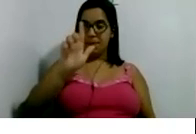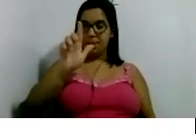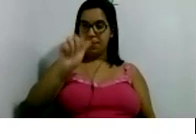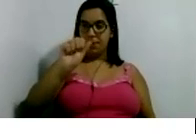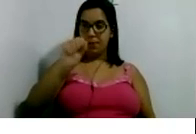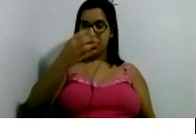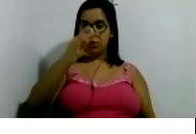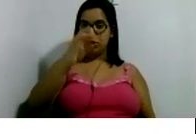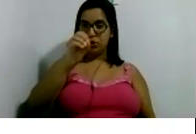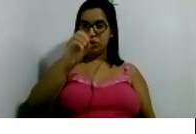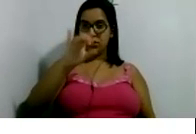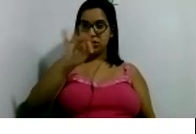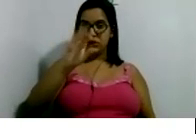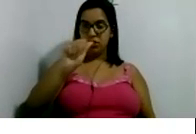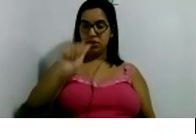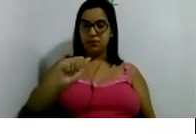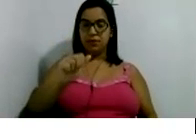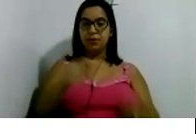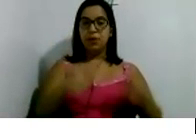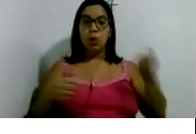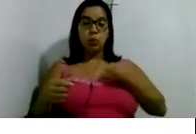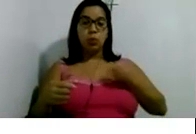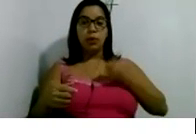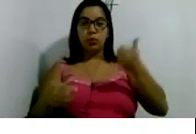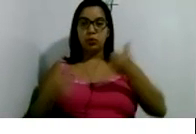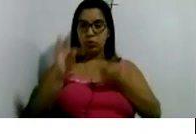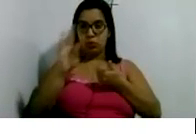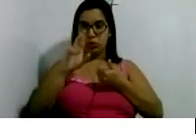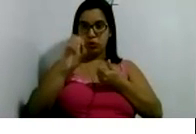1 é o trofoblasto.